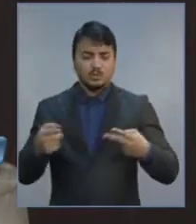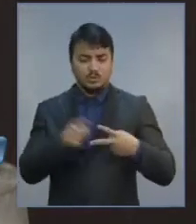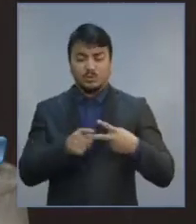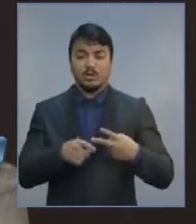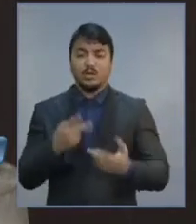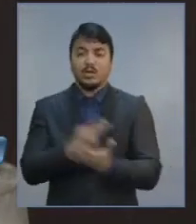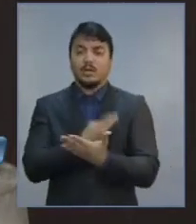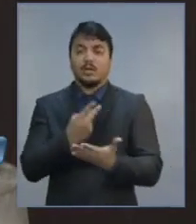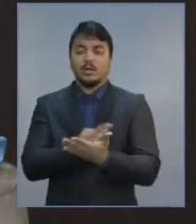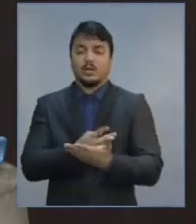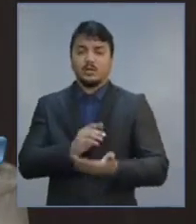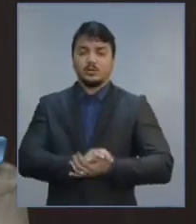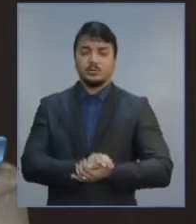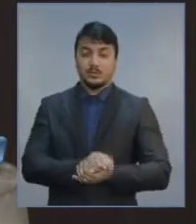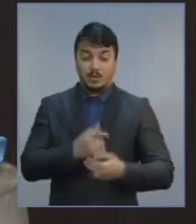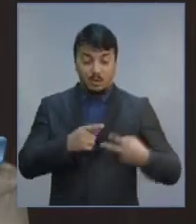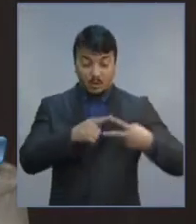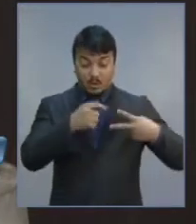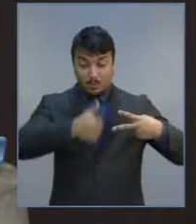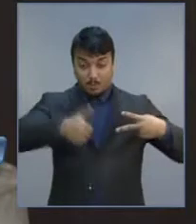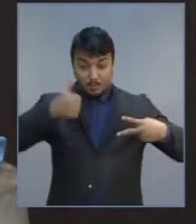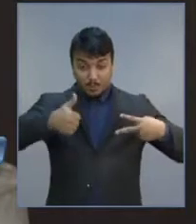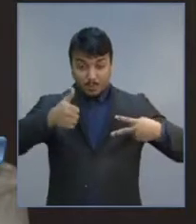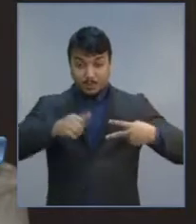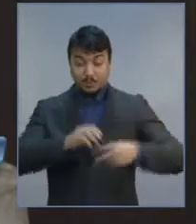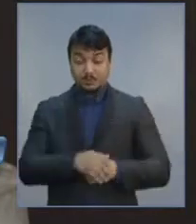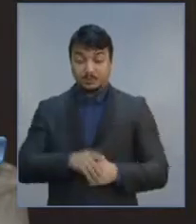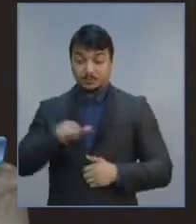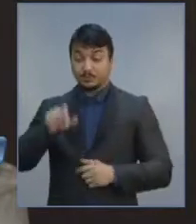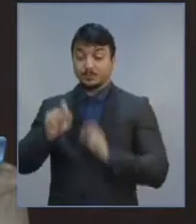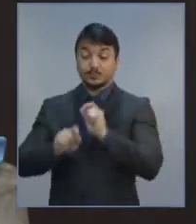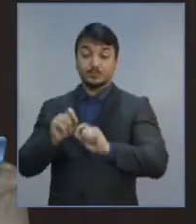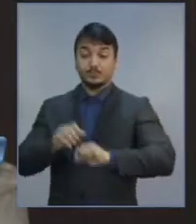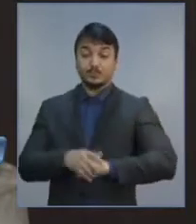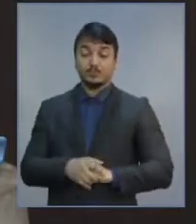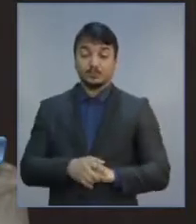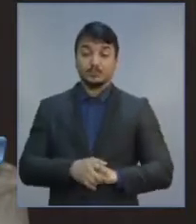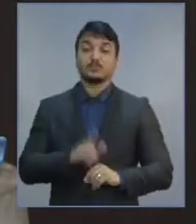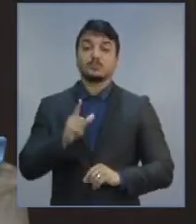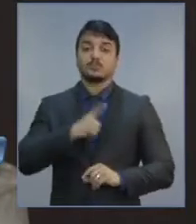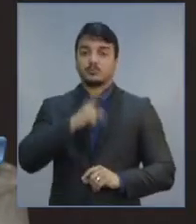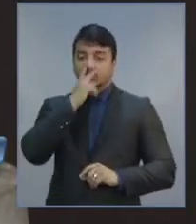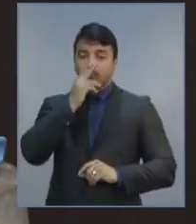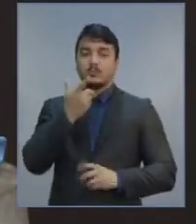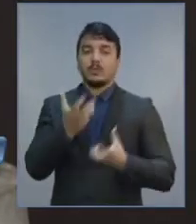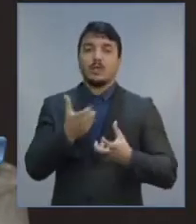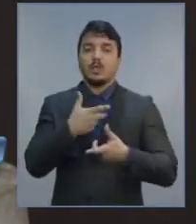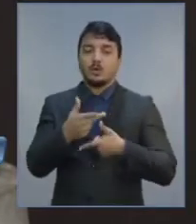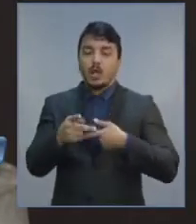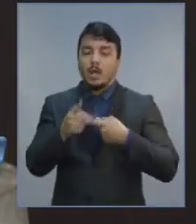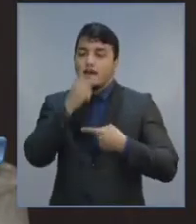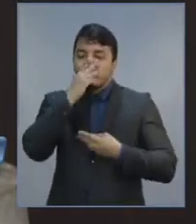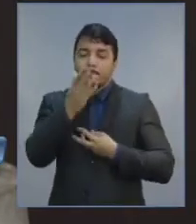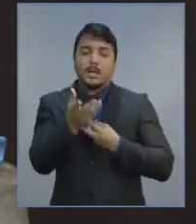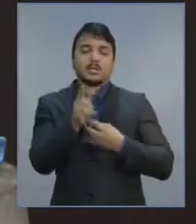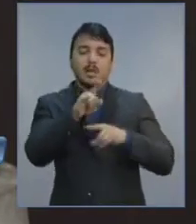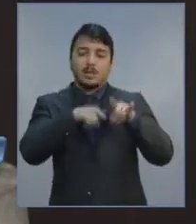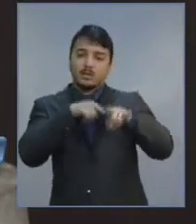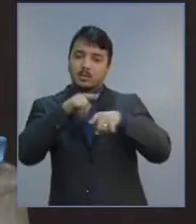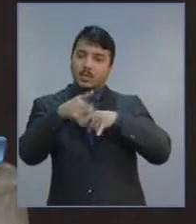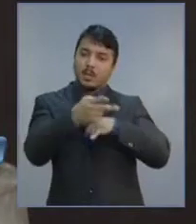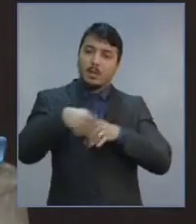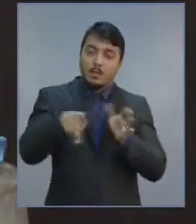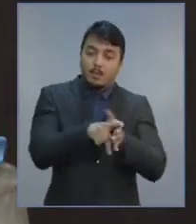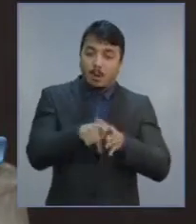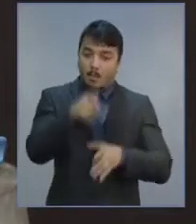tarefas. Uma, ele flerta com o populismo penal, e isso o